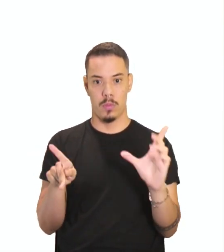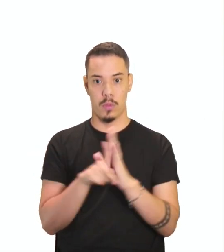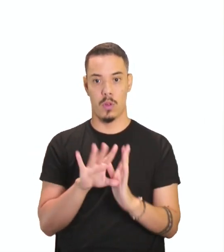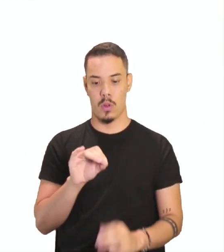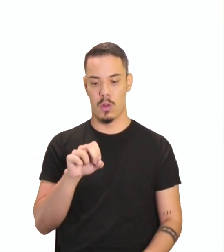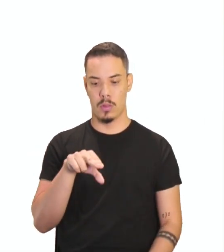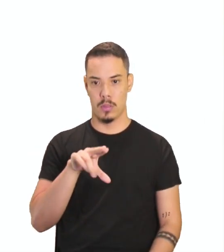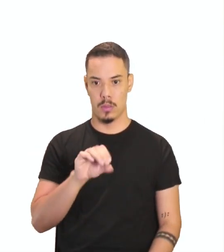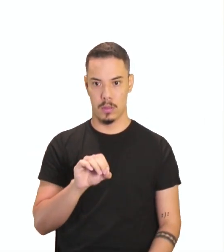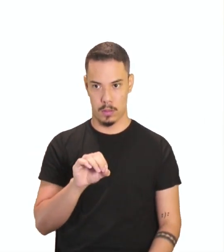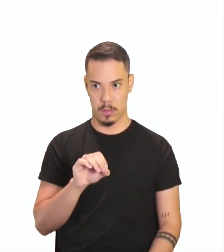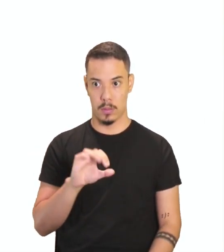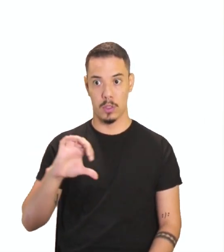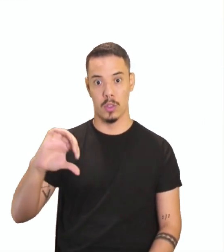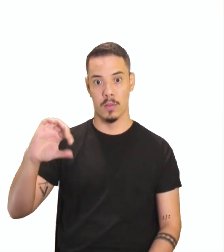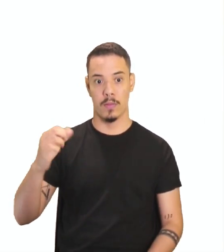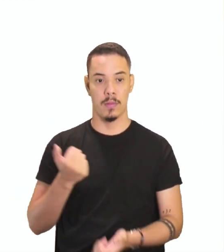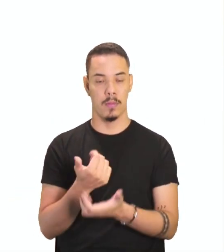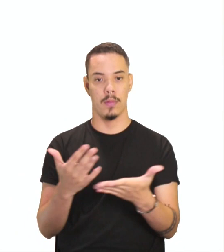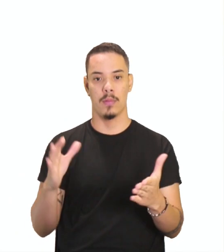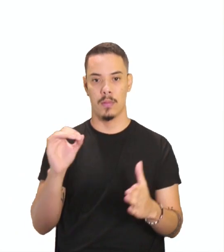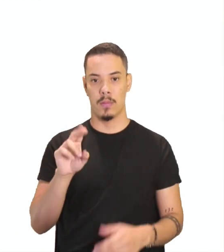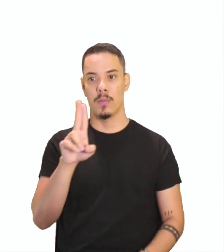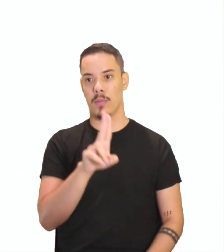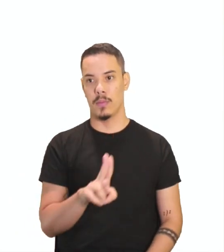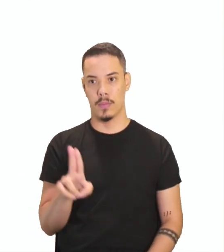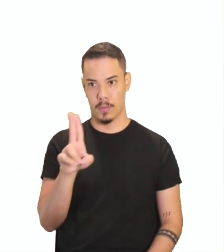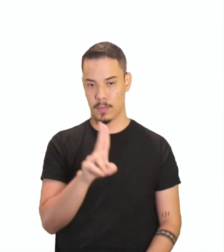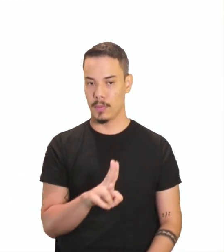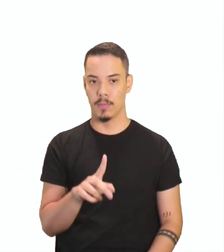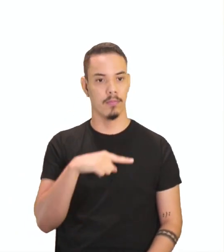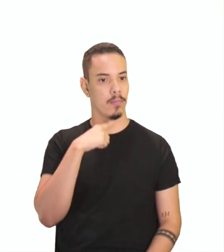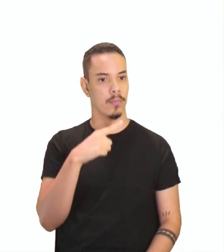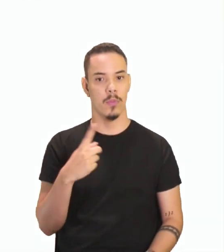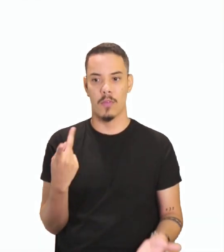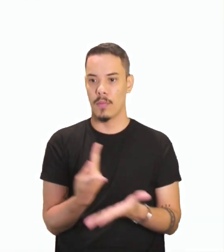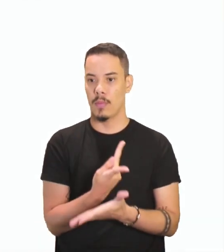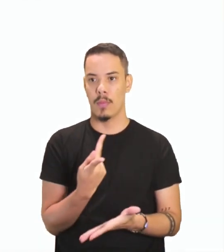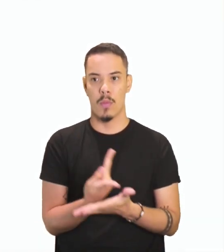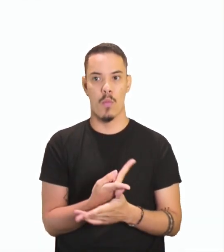de 90 vai dar 0. Utilizando FD, cosseno de θ, não vai errar nunca.